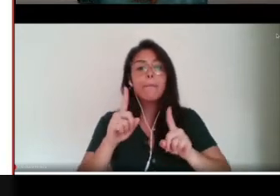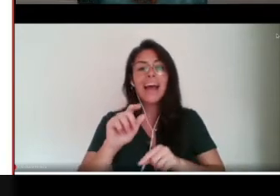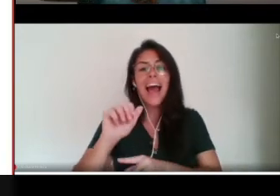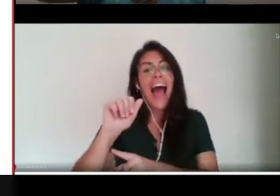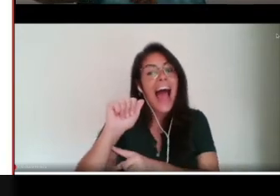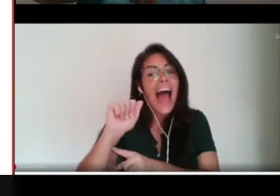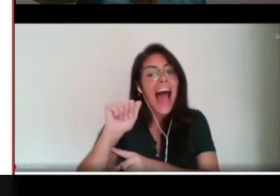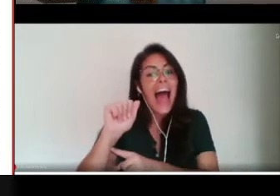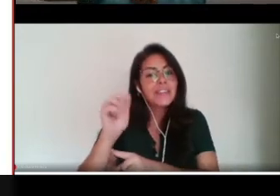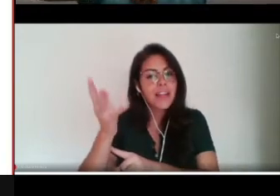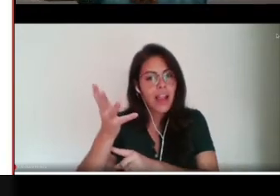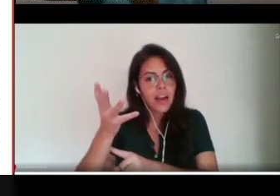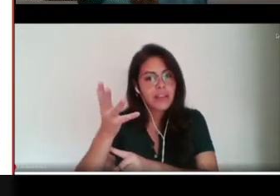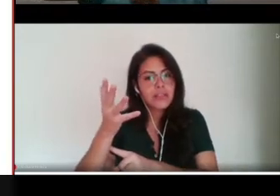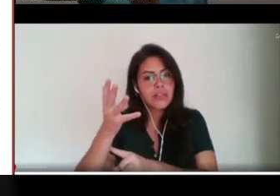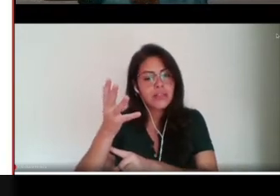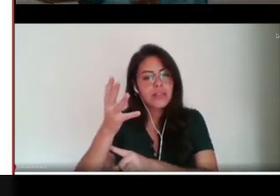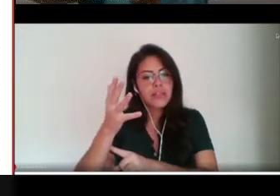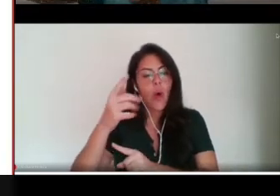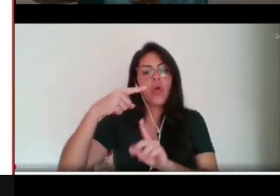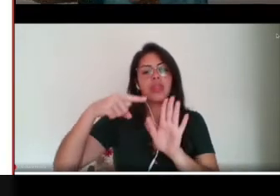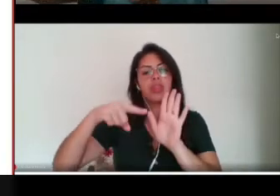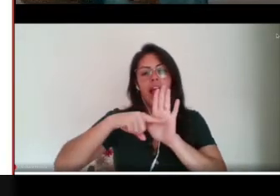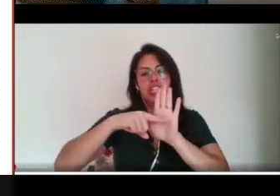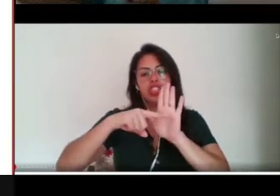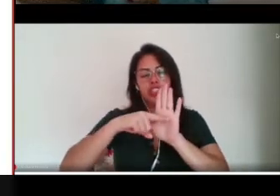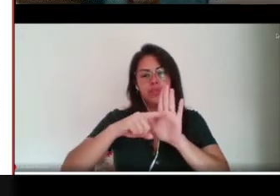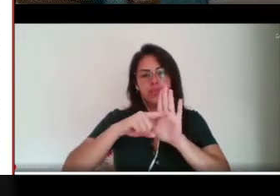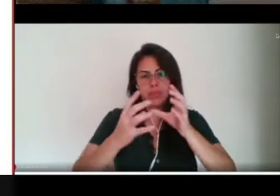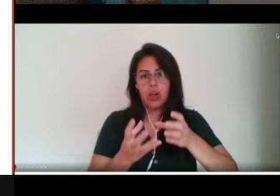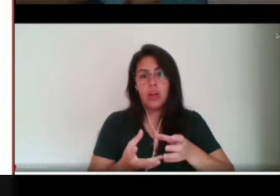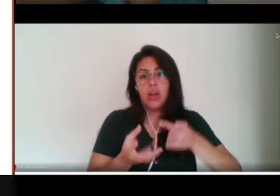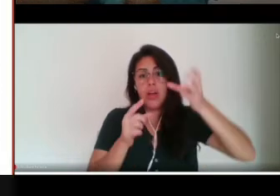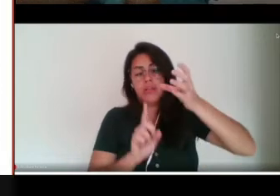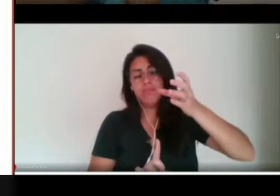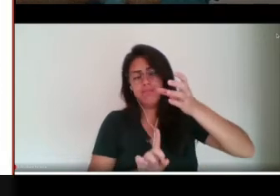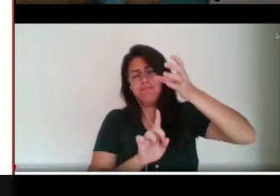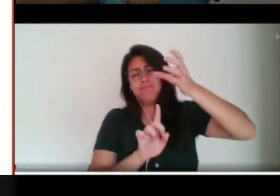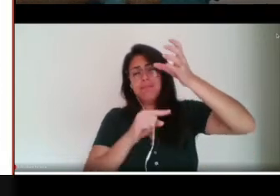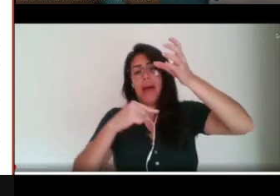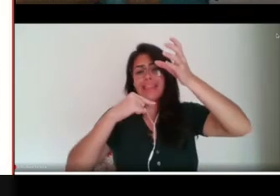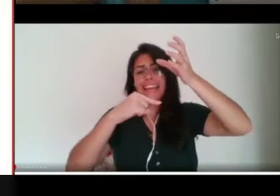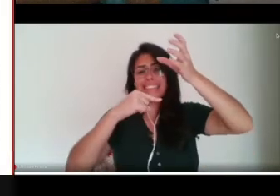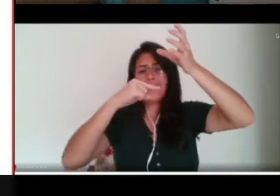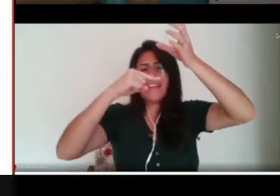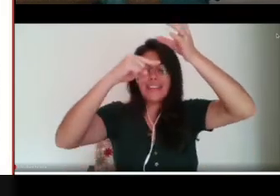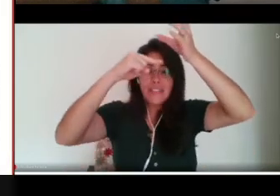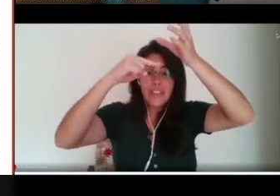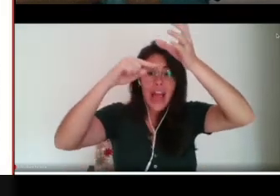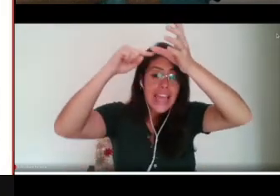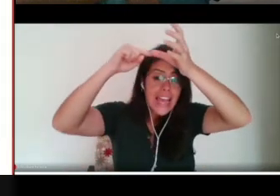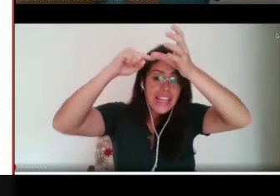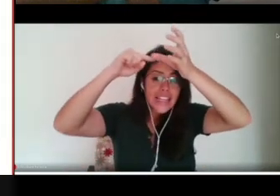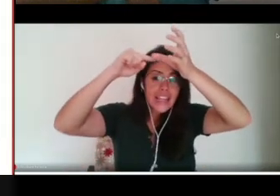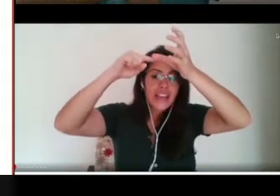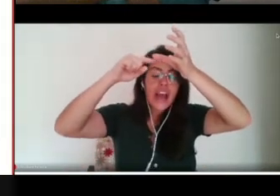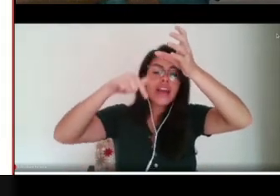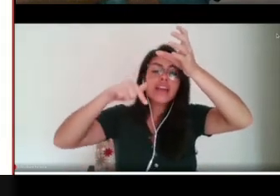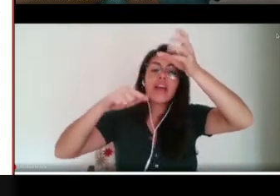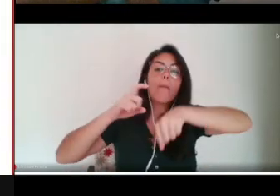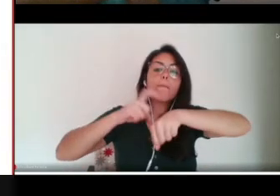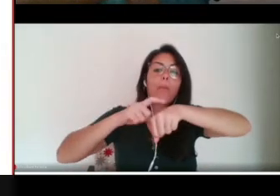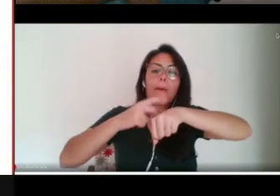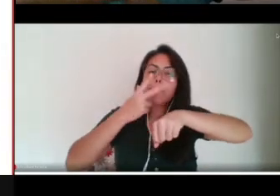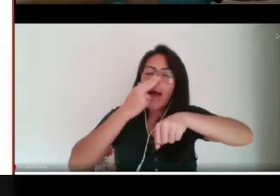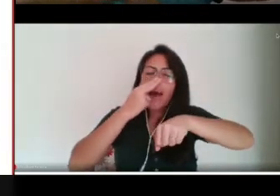ela está lá no topo, na altura máxima, e está momentaneamente parada, a aceleração dela